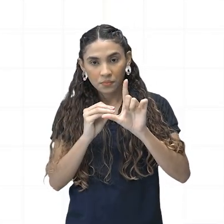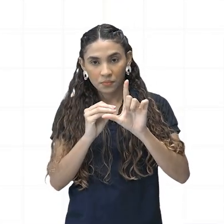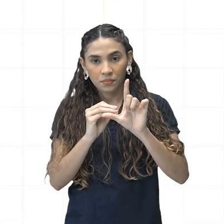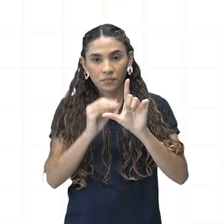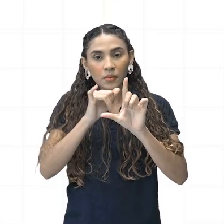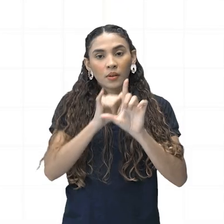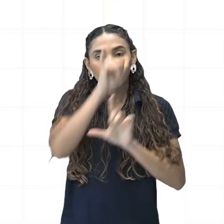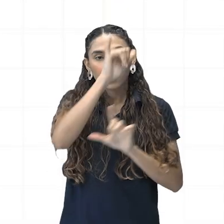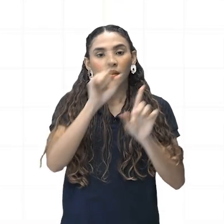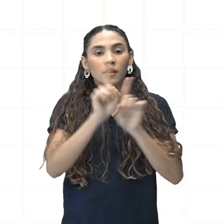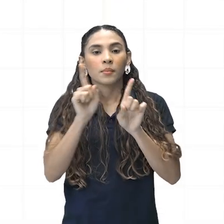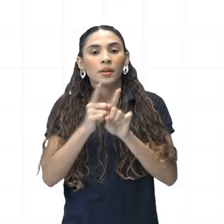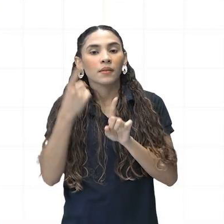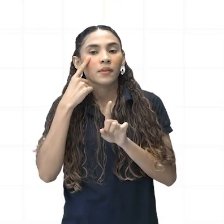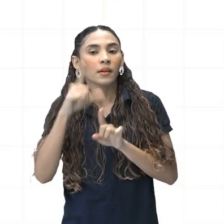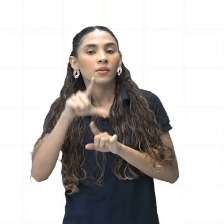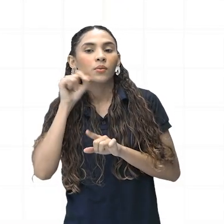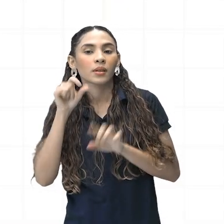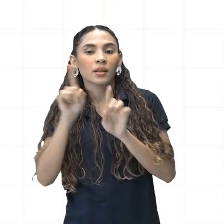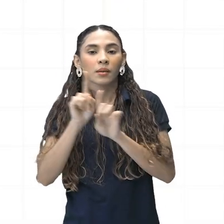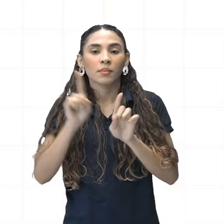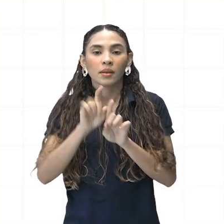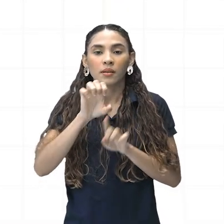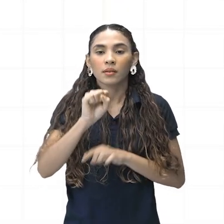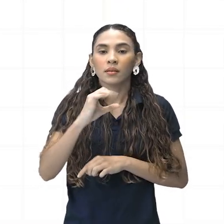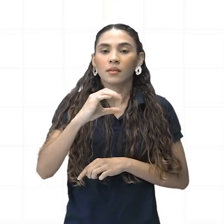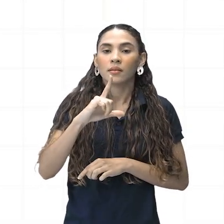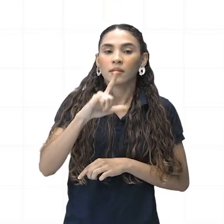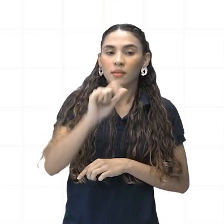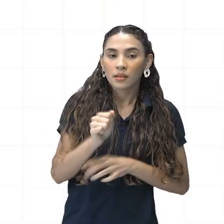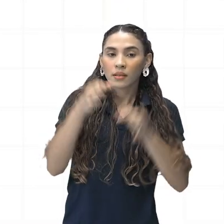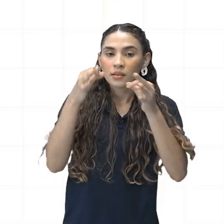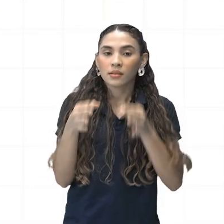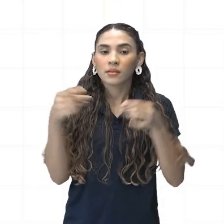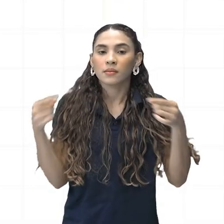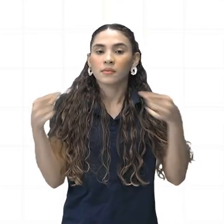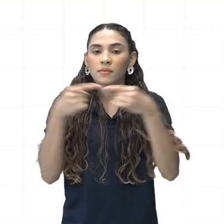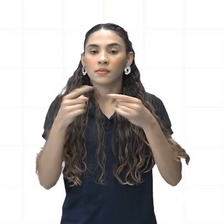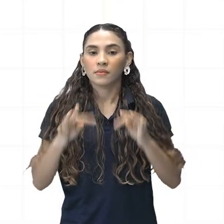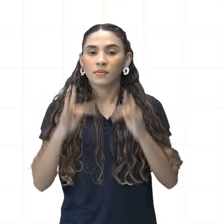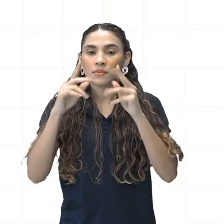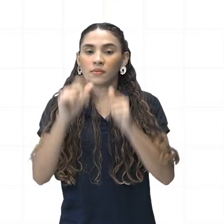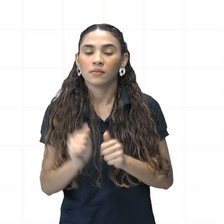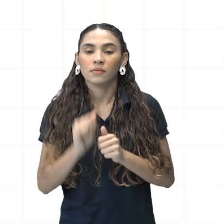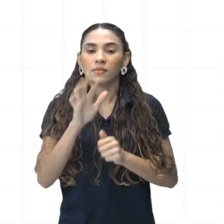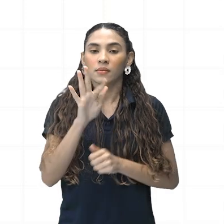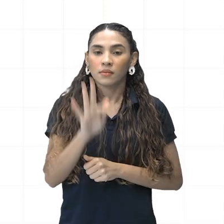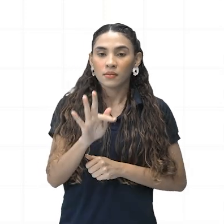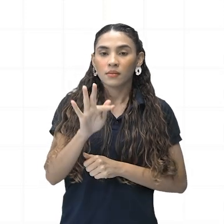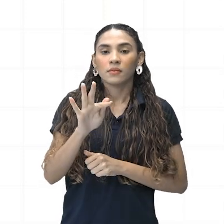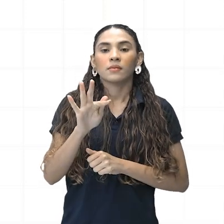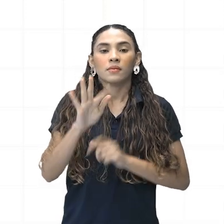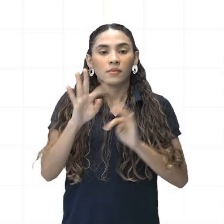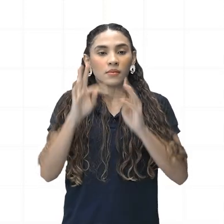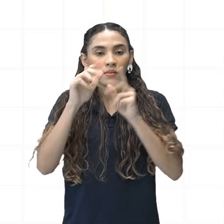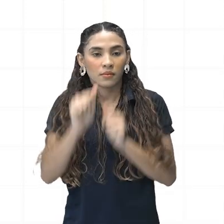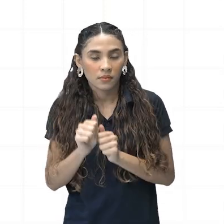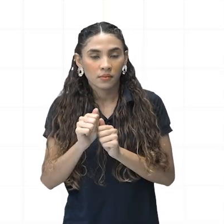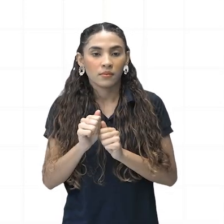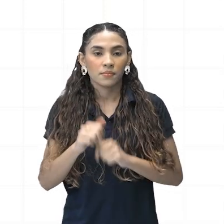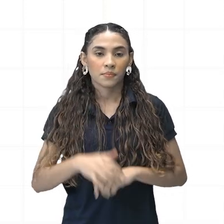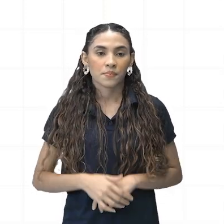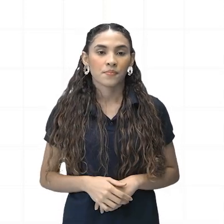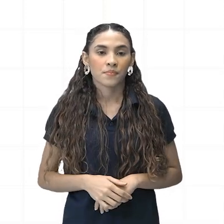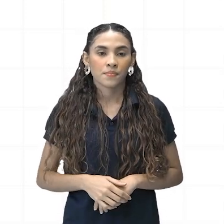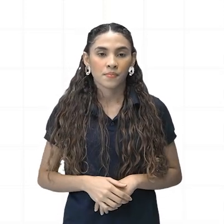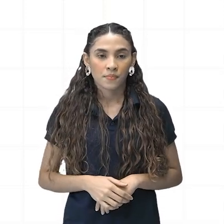vertical. Certifique de escolher uma escala adequada que represente todas as frequências da tabela de